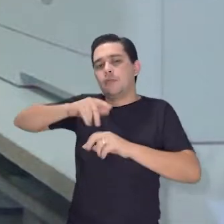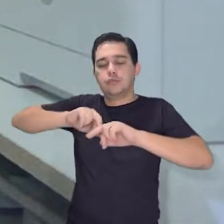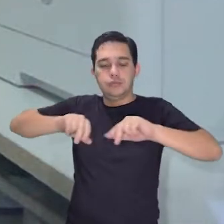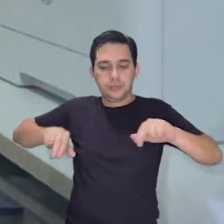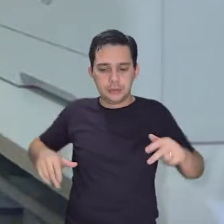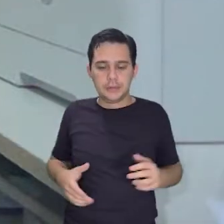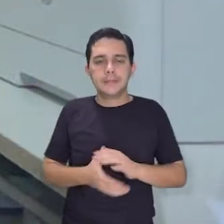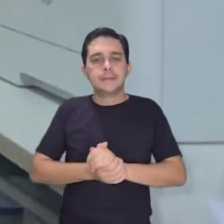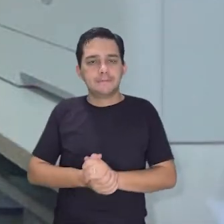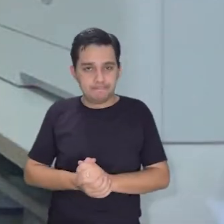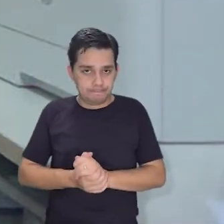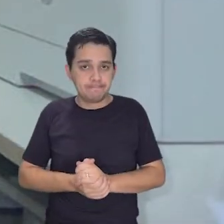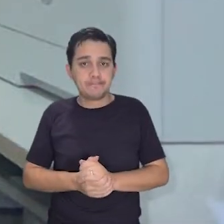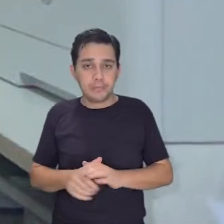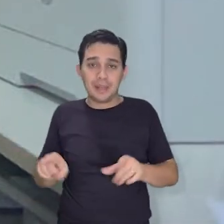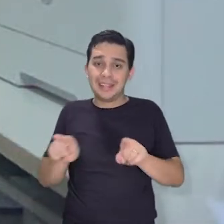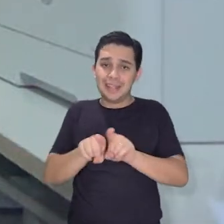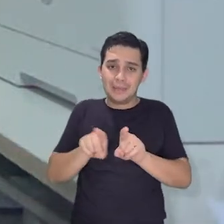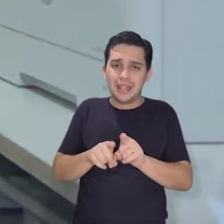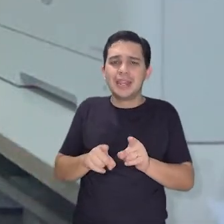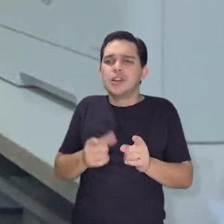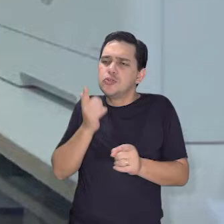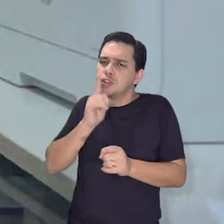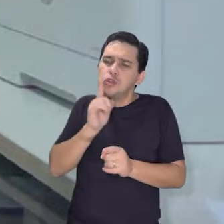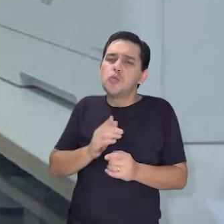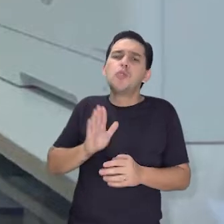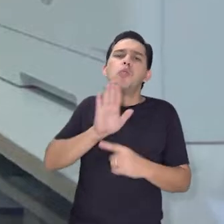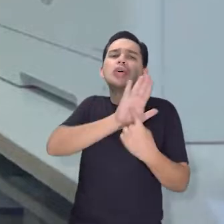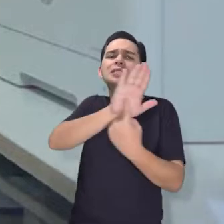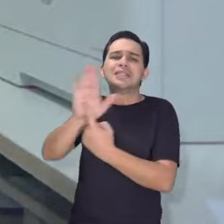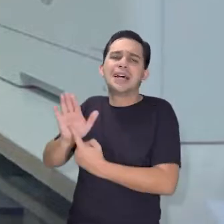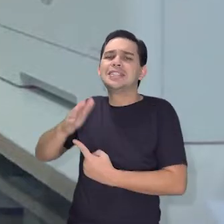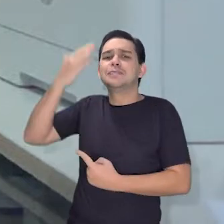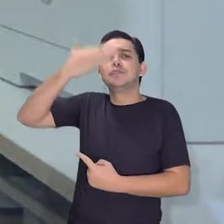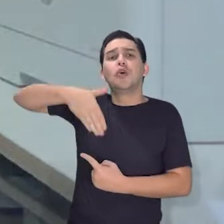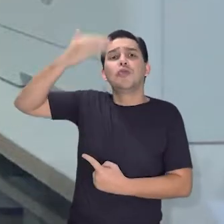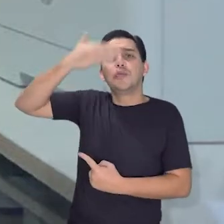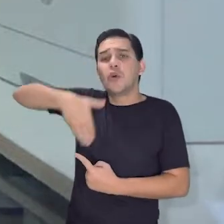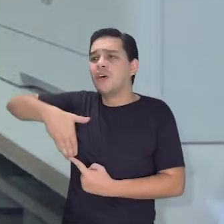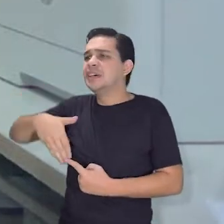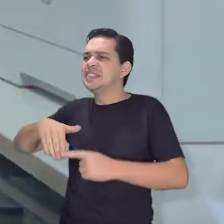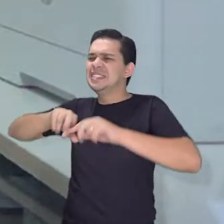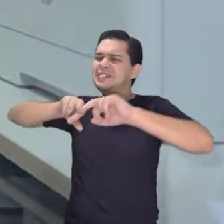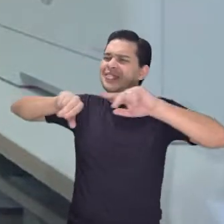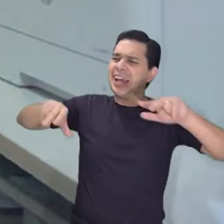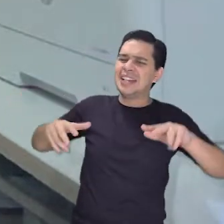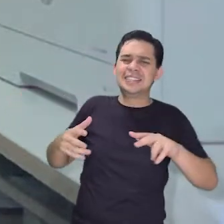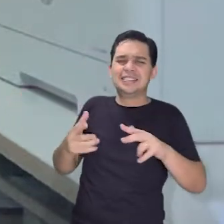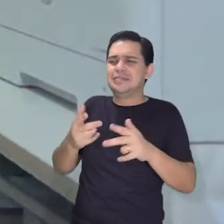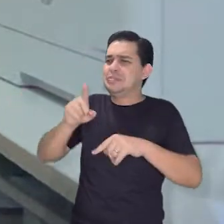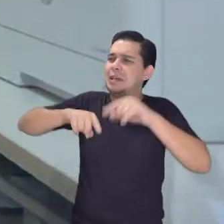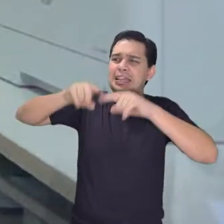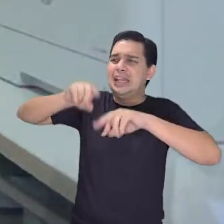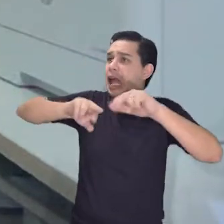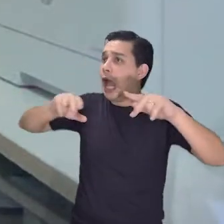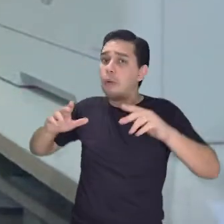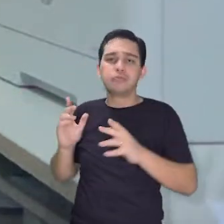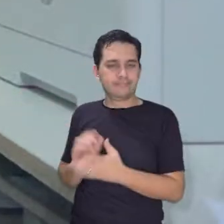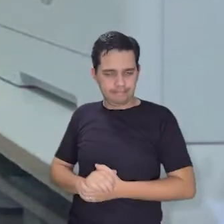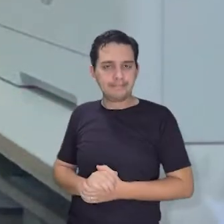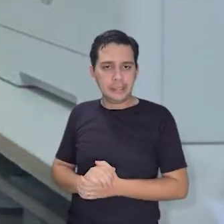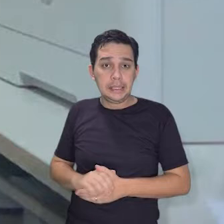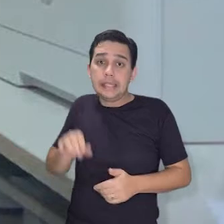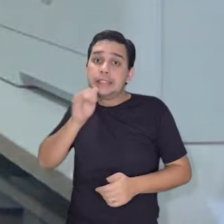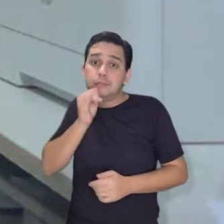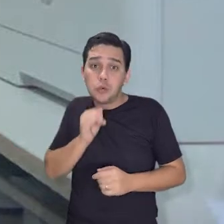Júri, expôs as provas de autoria e materialidade. Em especial, o contato telefônico que o réu André